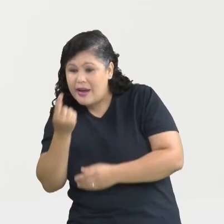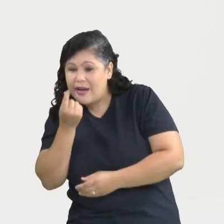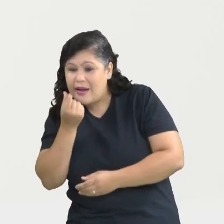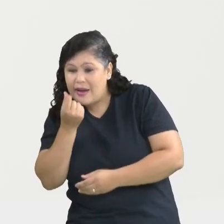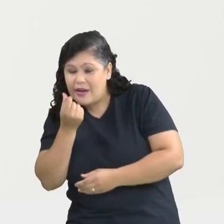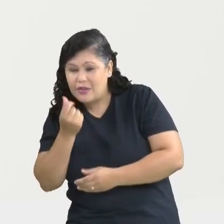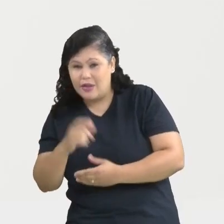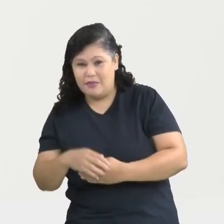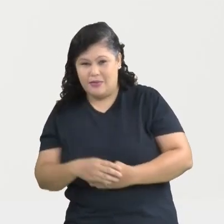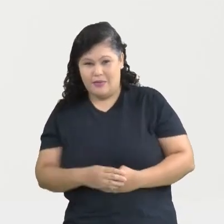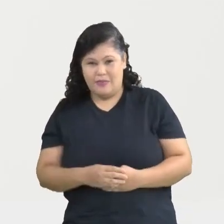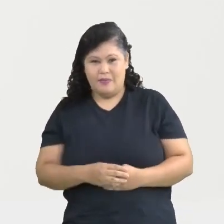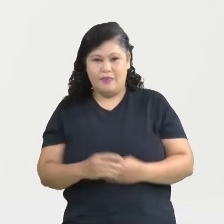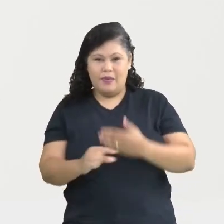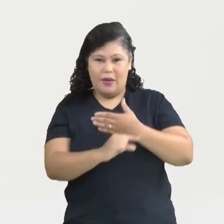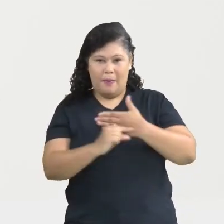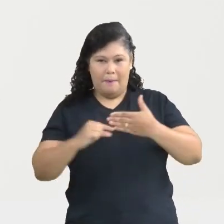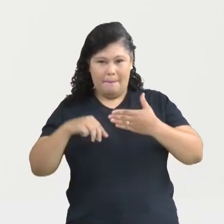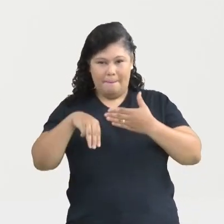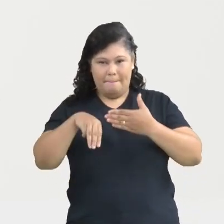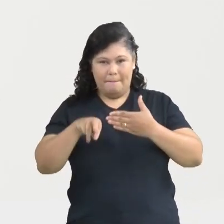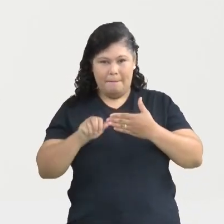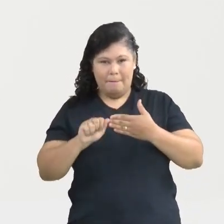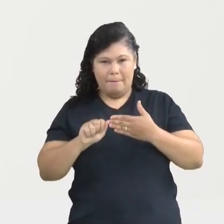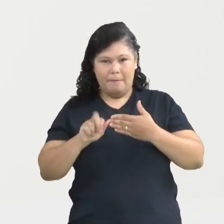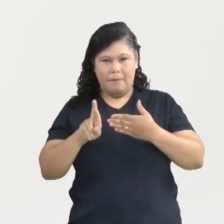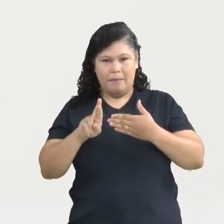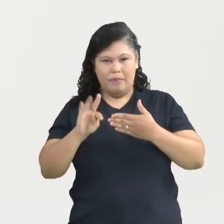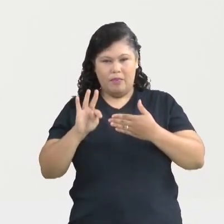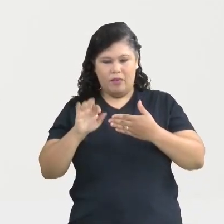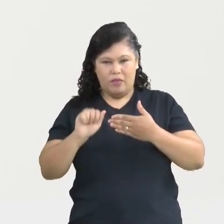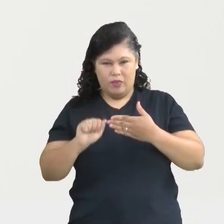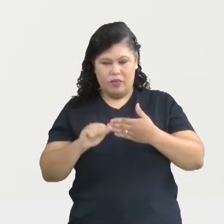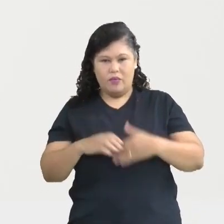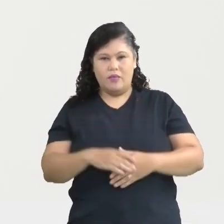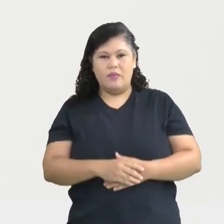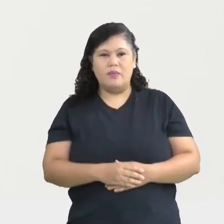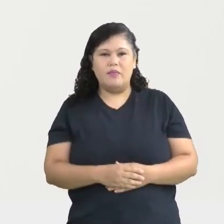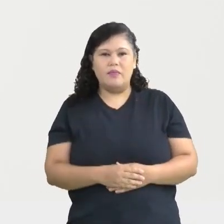cor. Marta Medeiros. Olha só